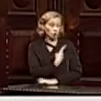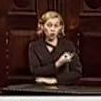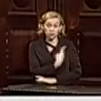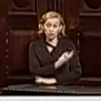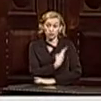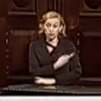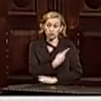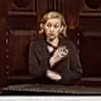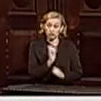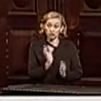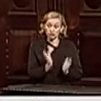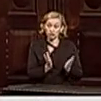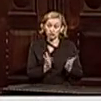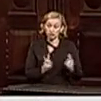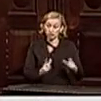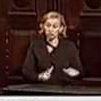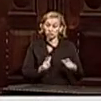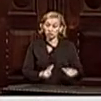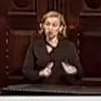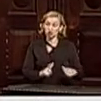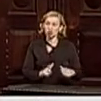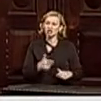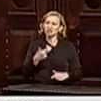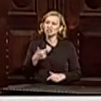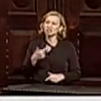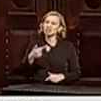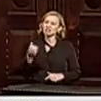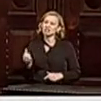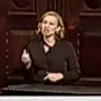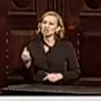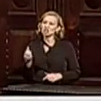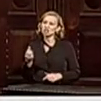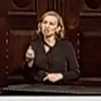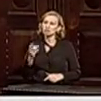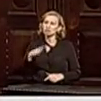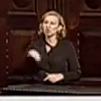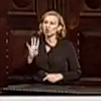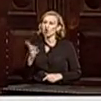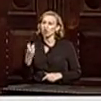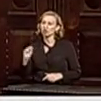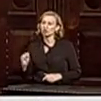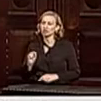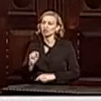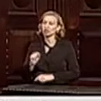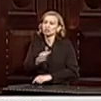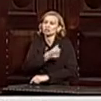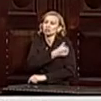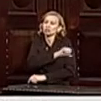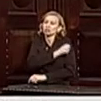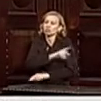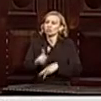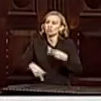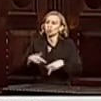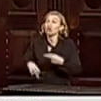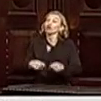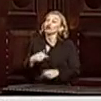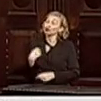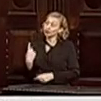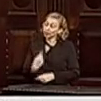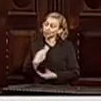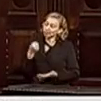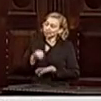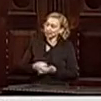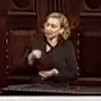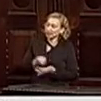demais parlamentares representamos 16 milhões de cariocas e fluminenses. E nós temos a obrigação